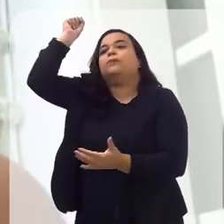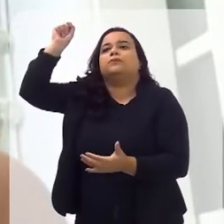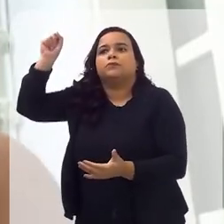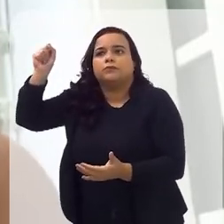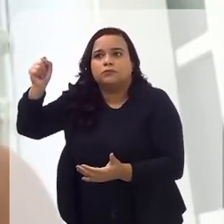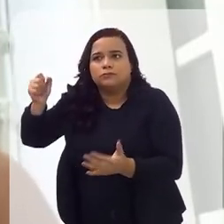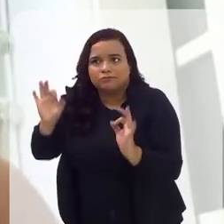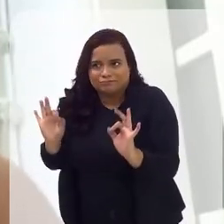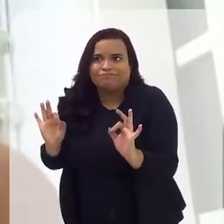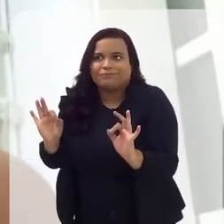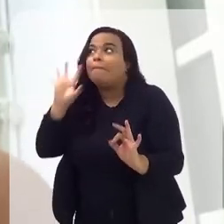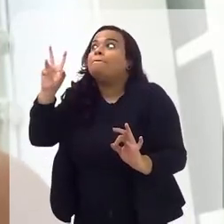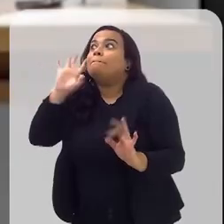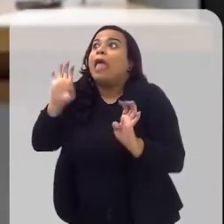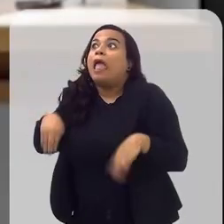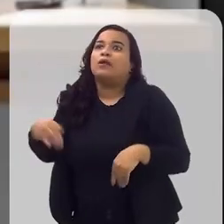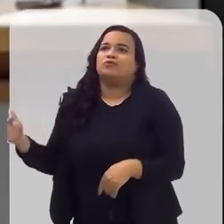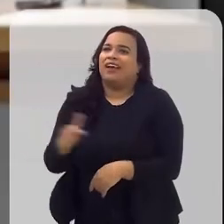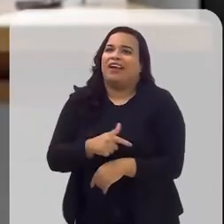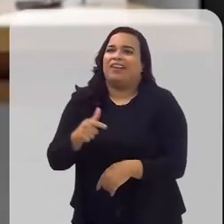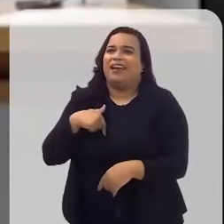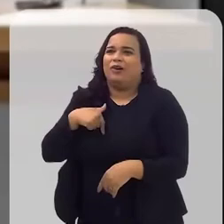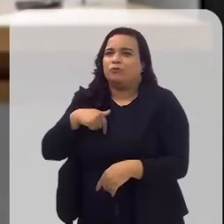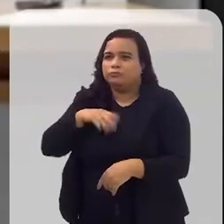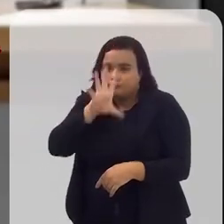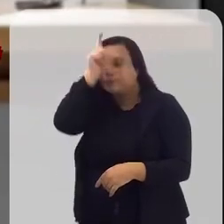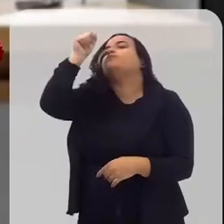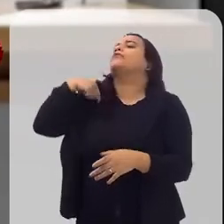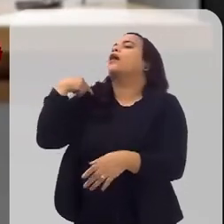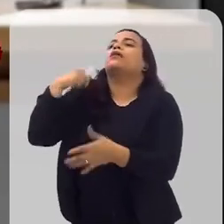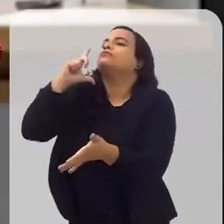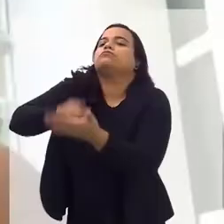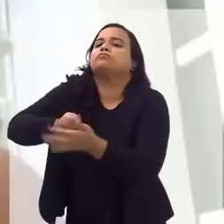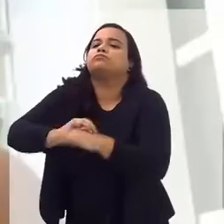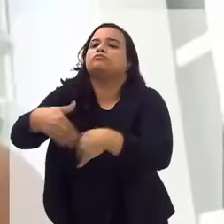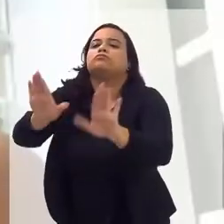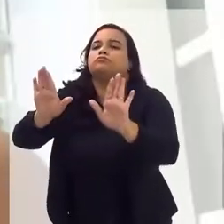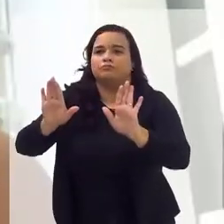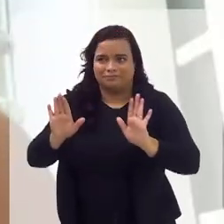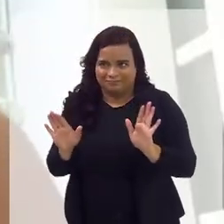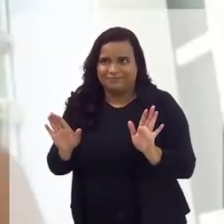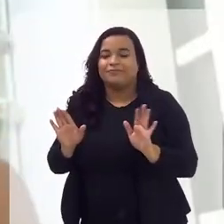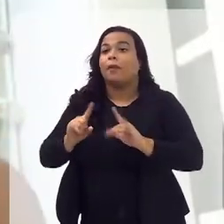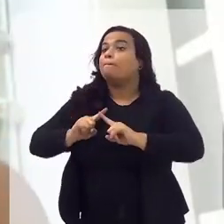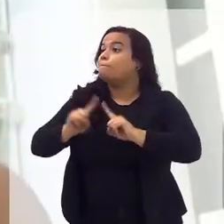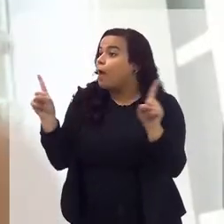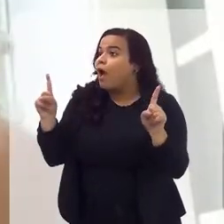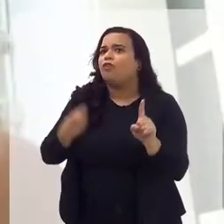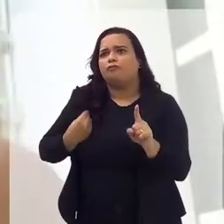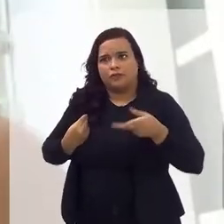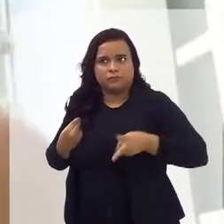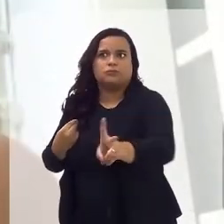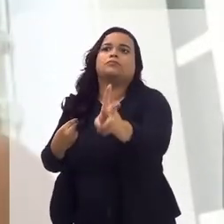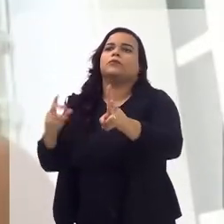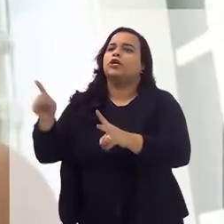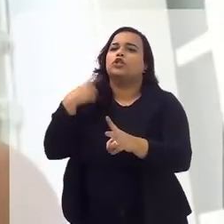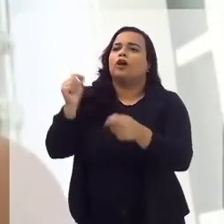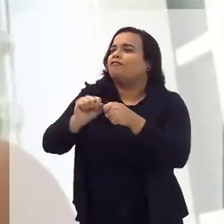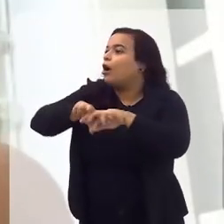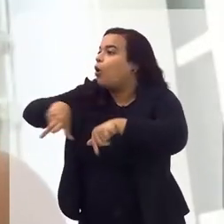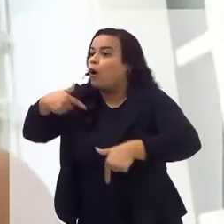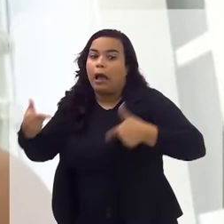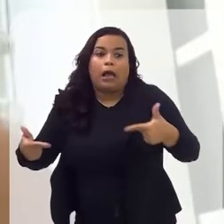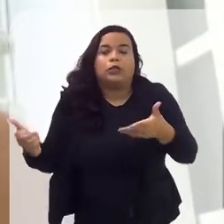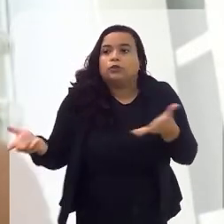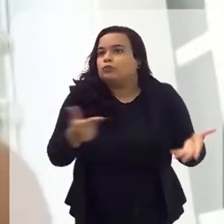forma, abrupta, impensada, né? Impulsiva. Impulsiva. Mas, enfim, a vida que segue, a gente não tem